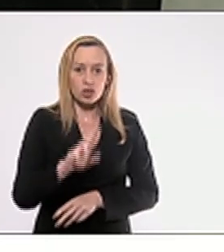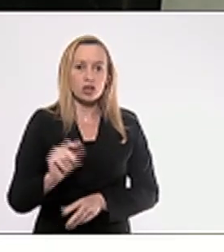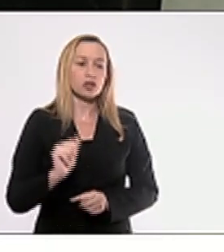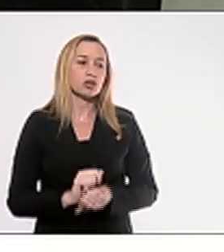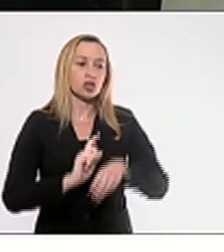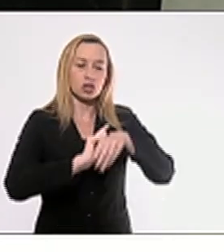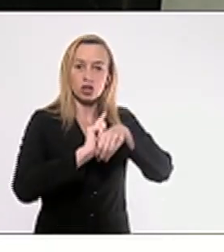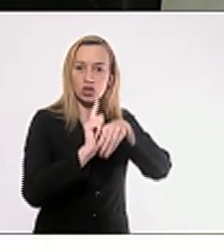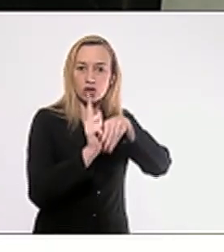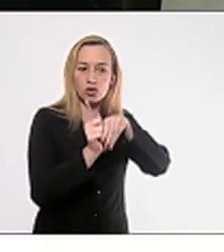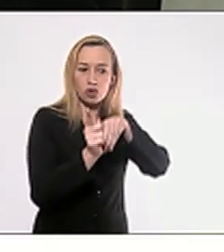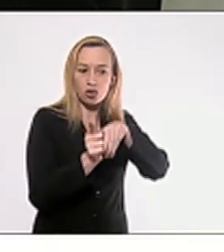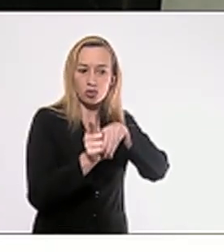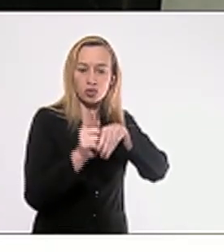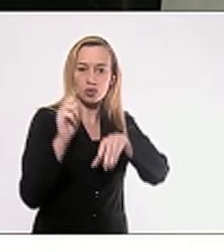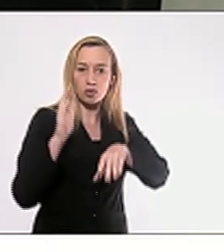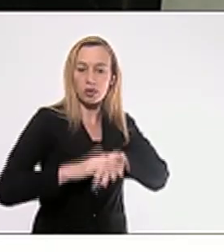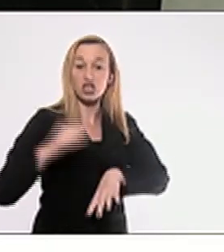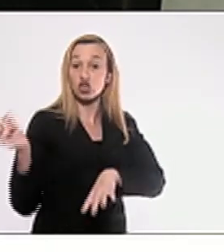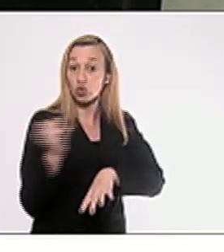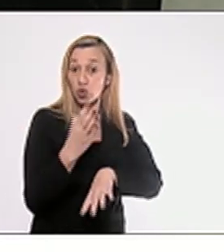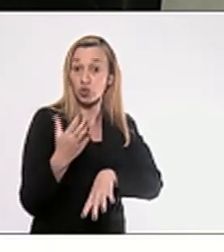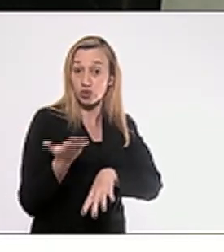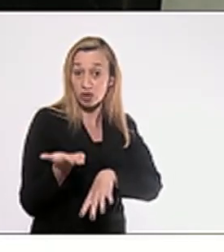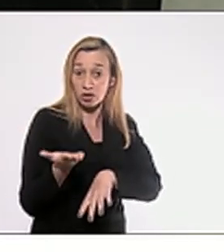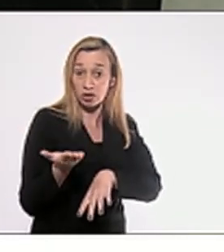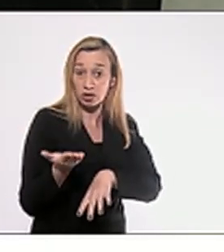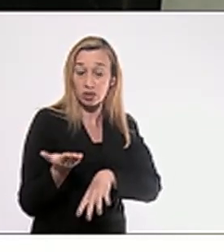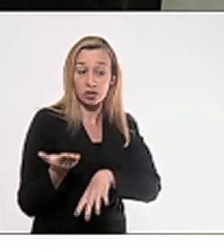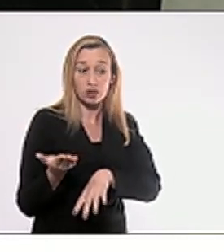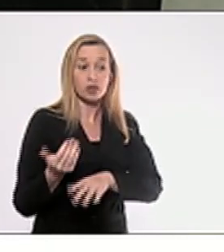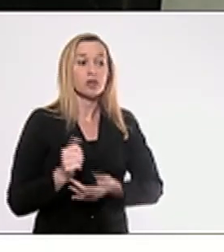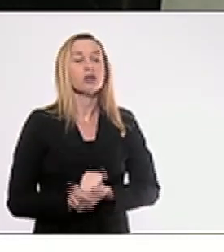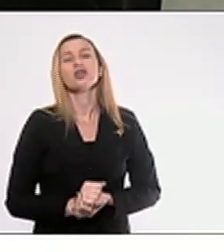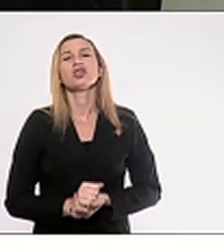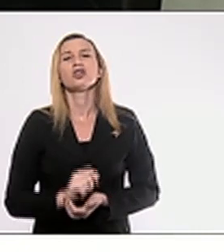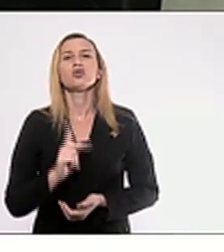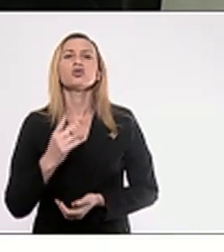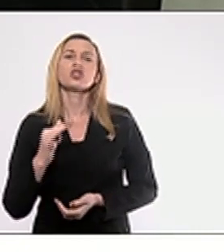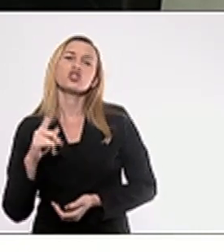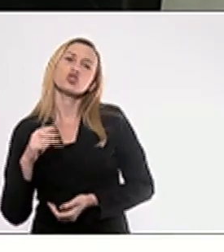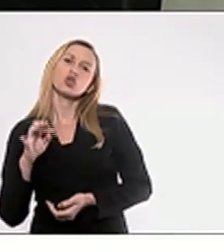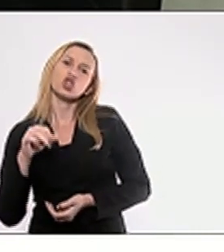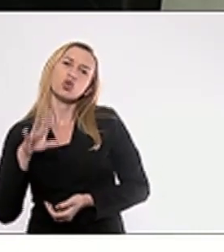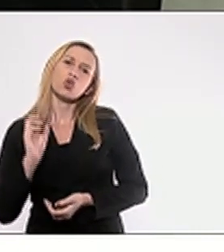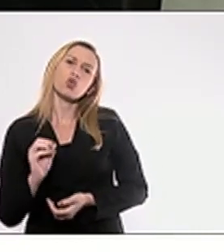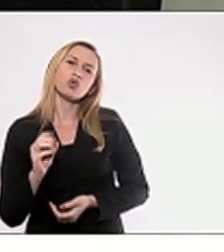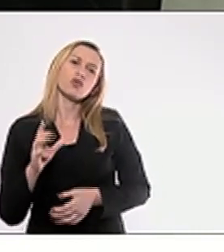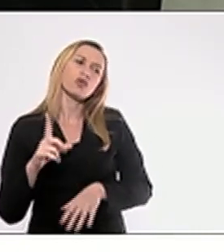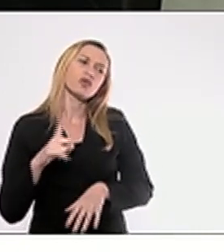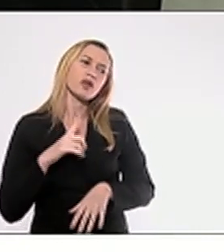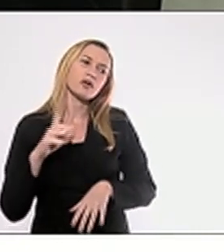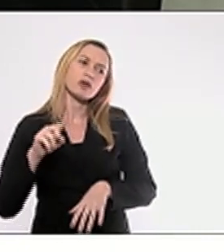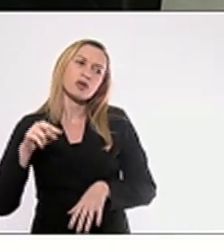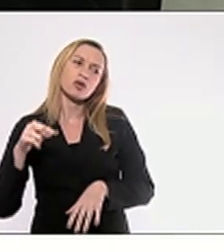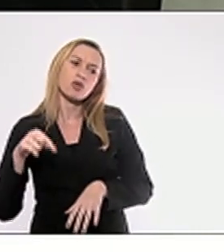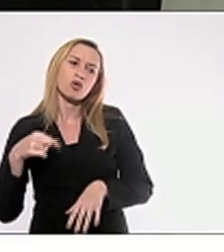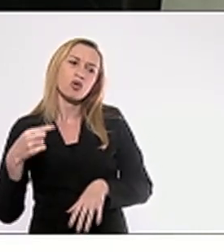hidrômetro mais moderno, né? Esse ultrassônico, e tem mais um tipo.